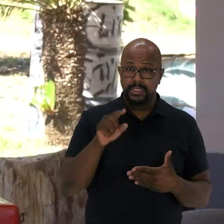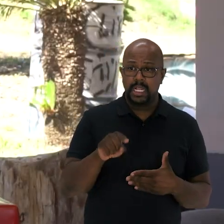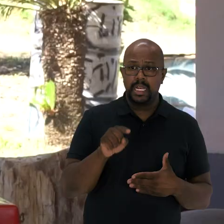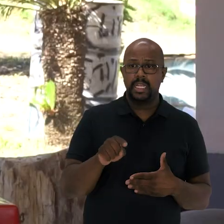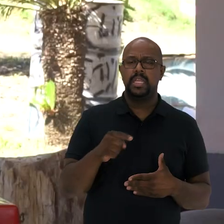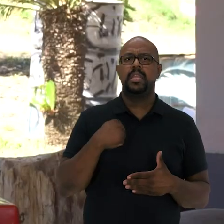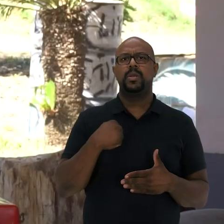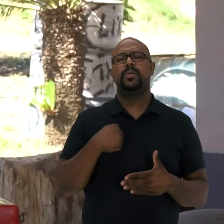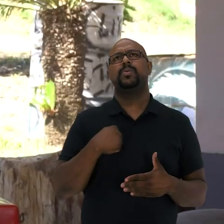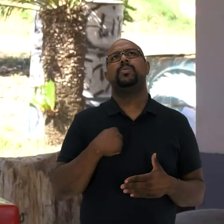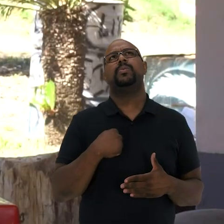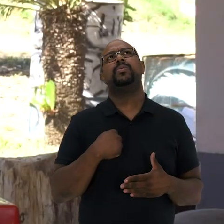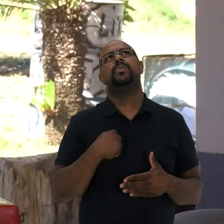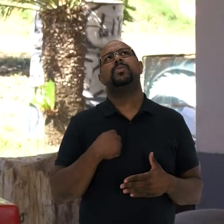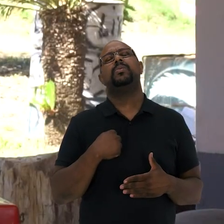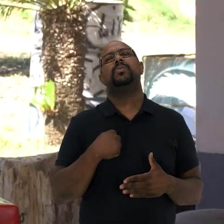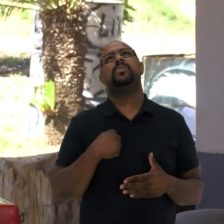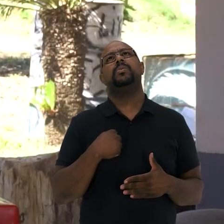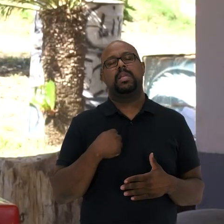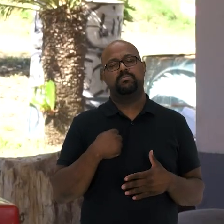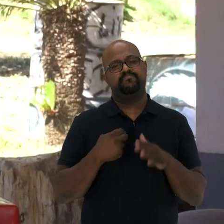dali, eu,